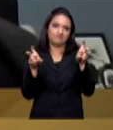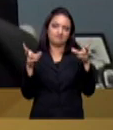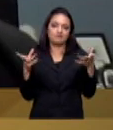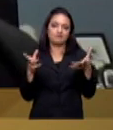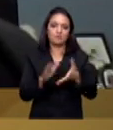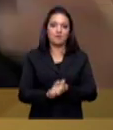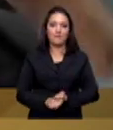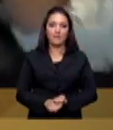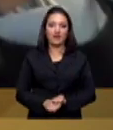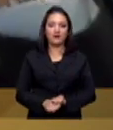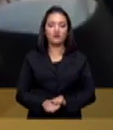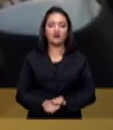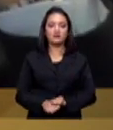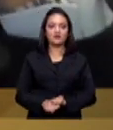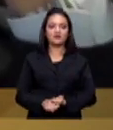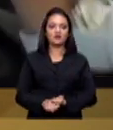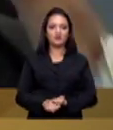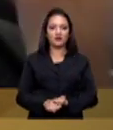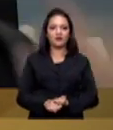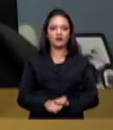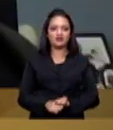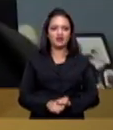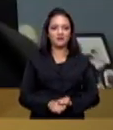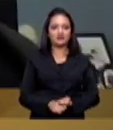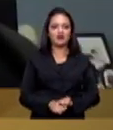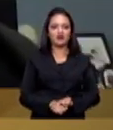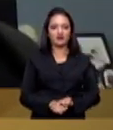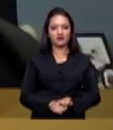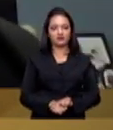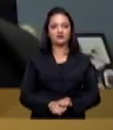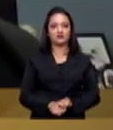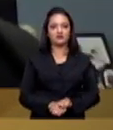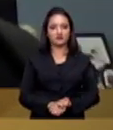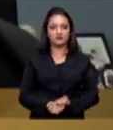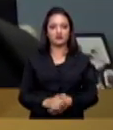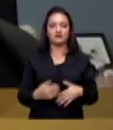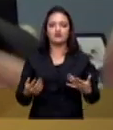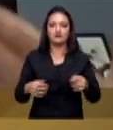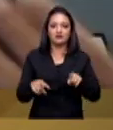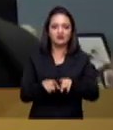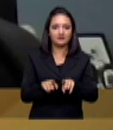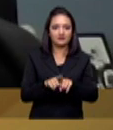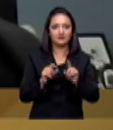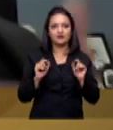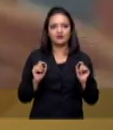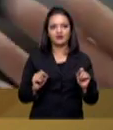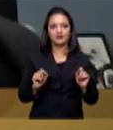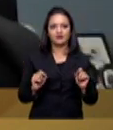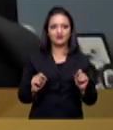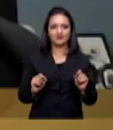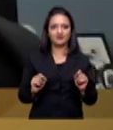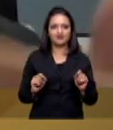matéria. Também devo dizer que,